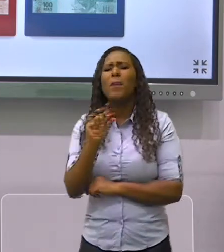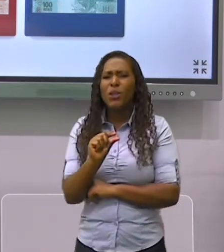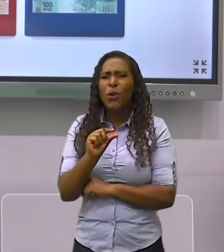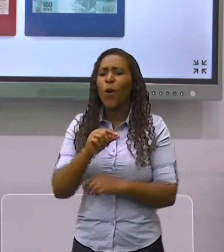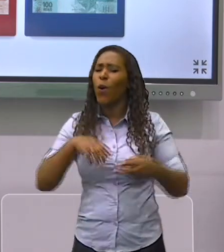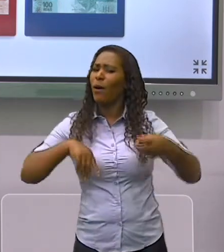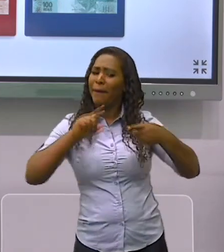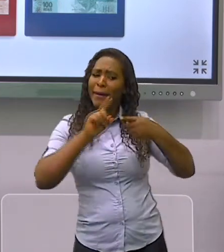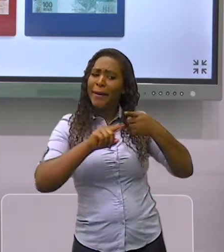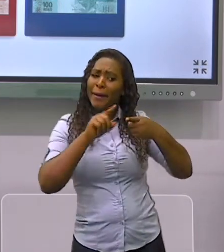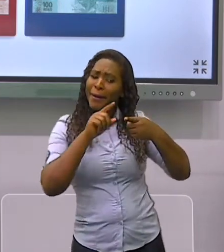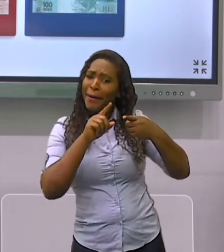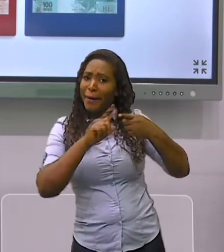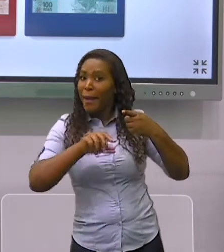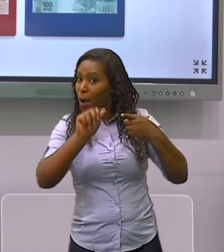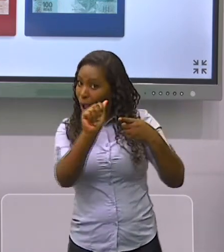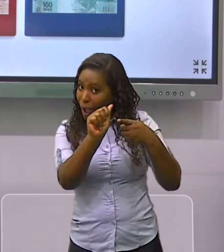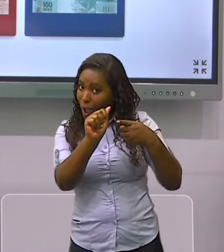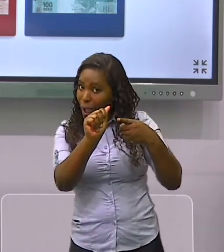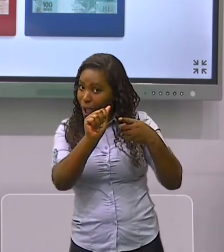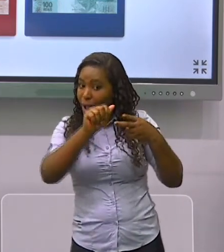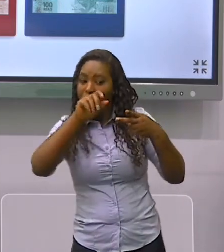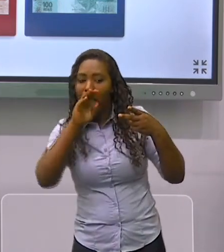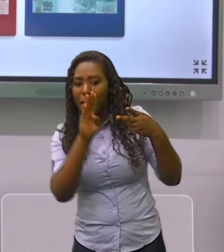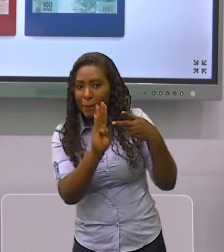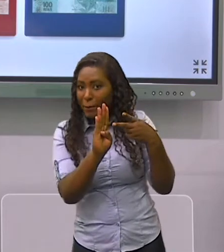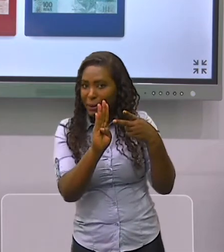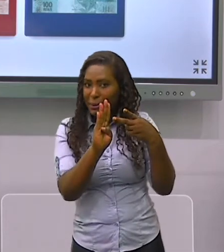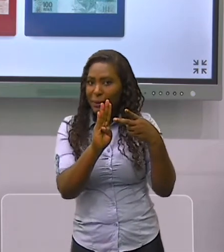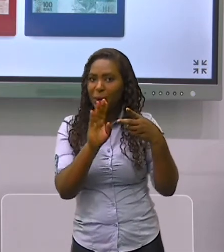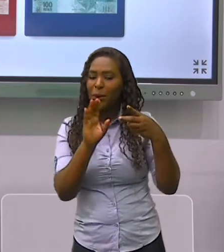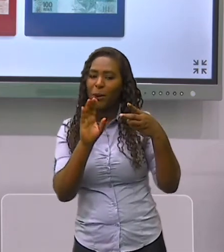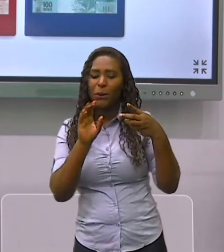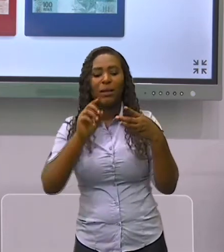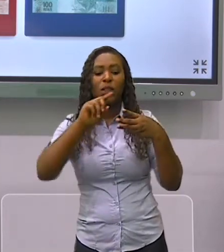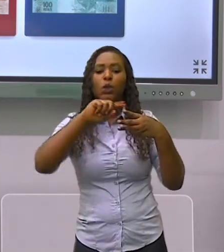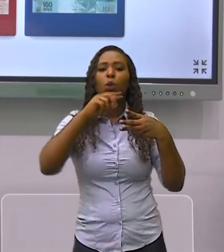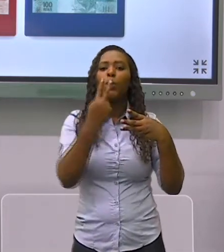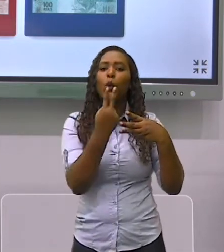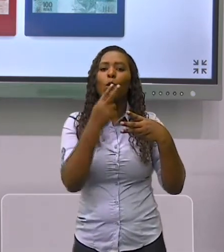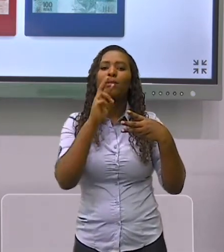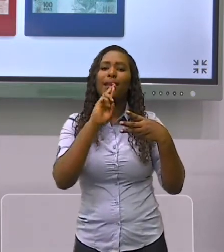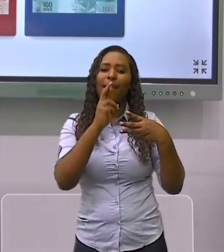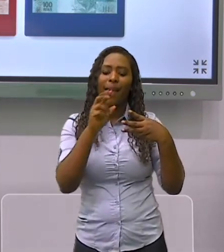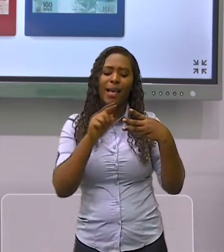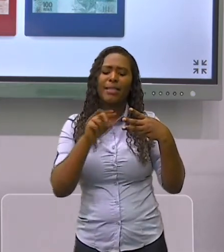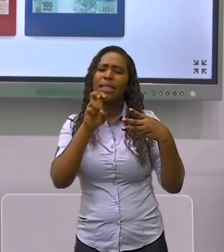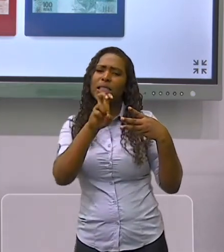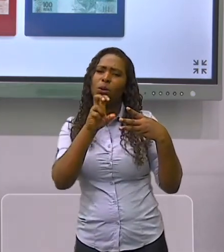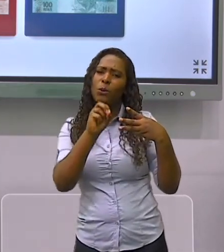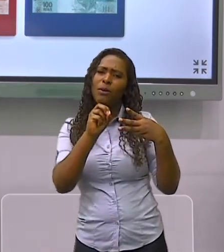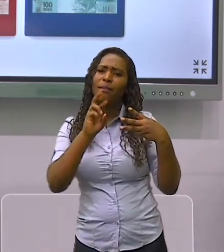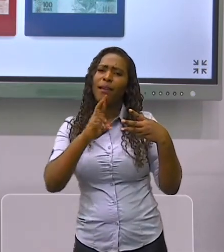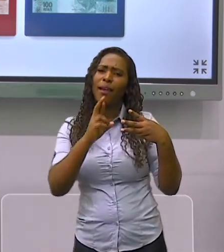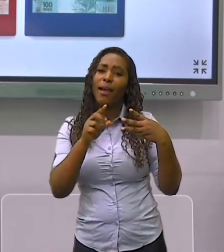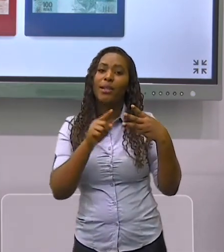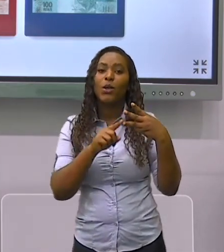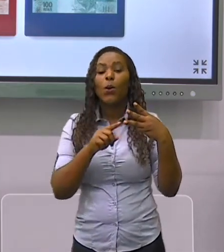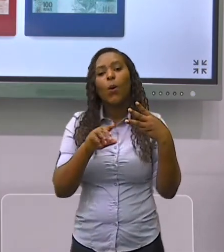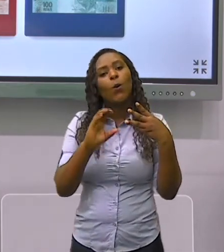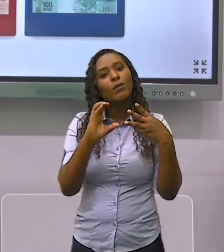A, que vale R$2? É a letra B, que vale R$50? Ou é a letra